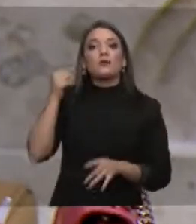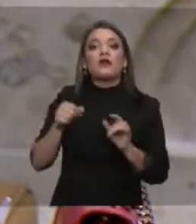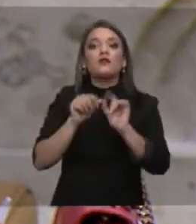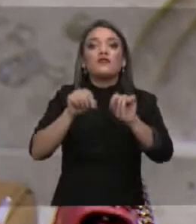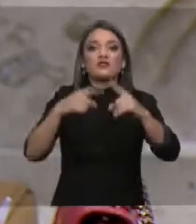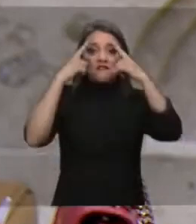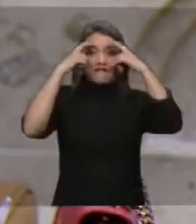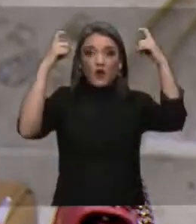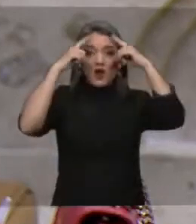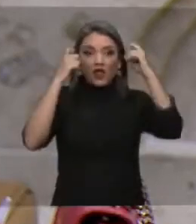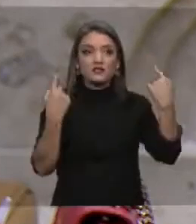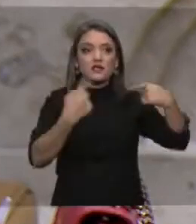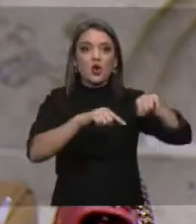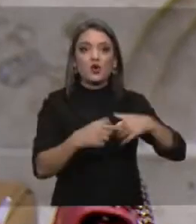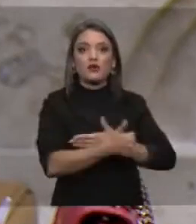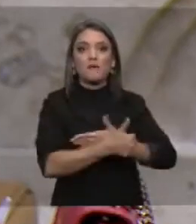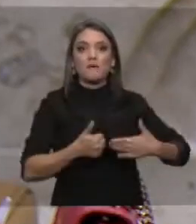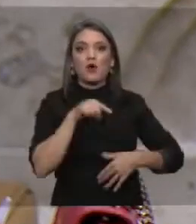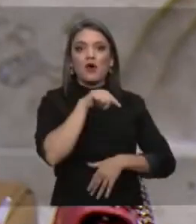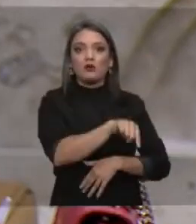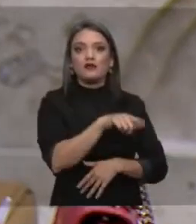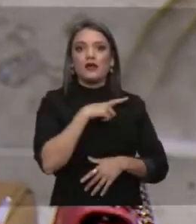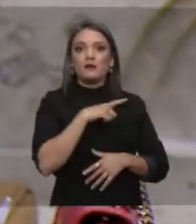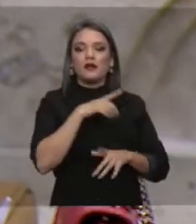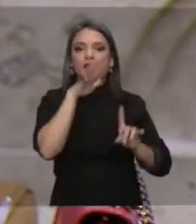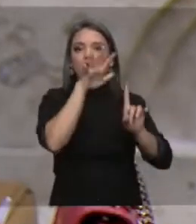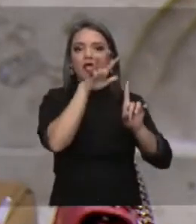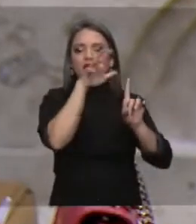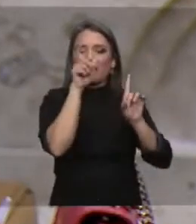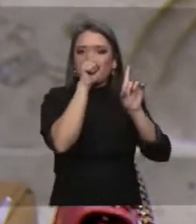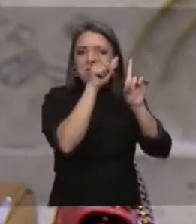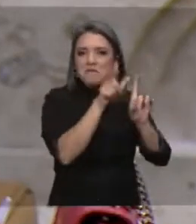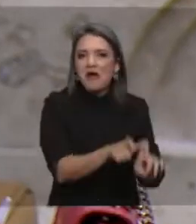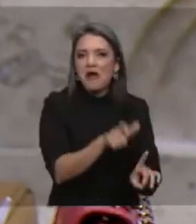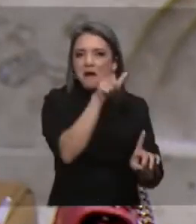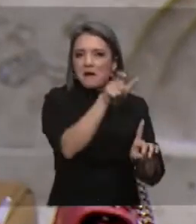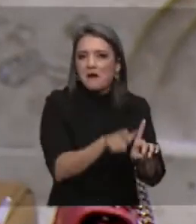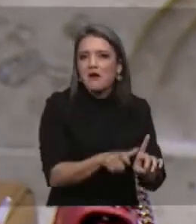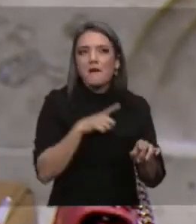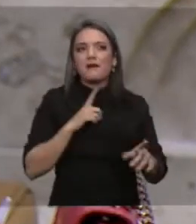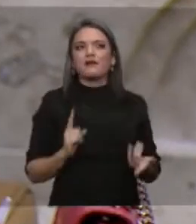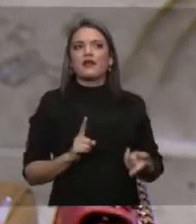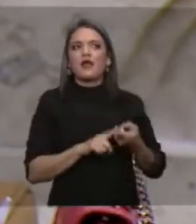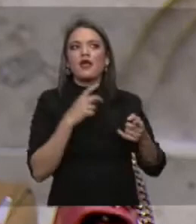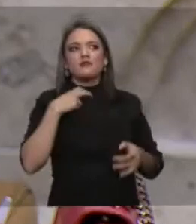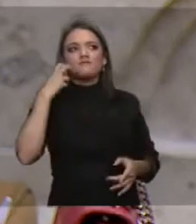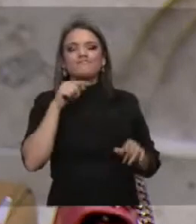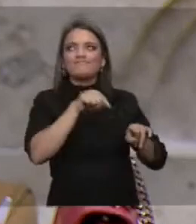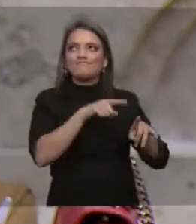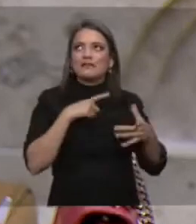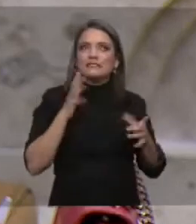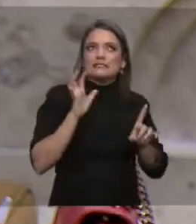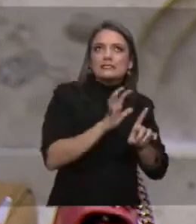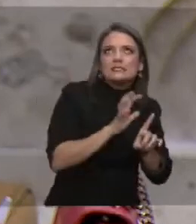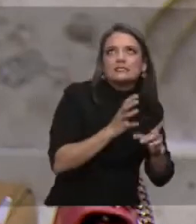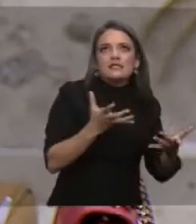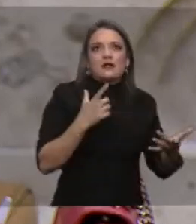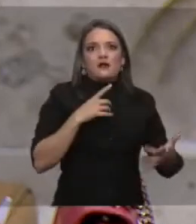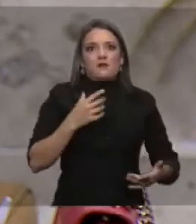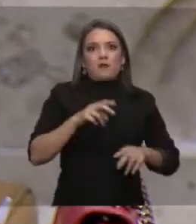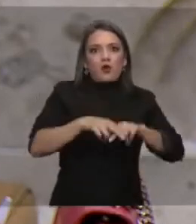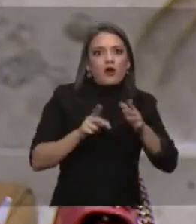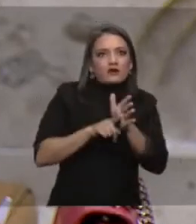violência moral com o intuito de constranger futuras intervenções do ministro relator do inquérito 4828,